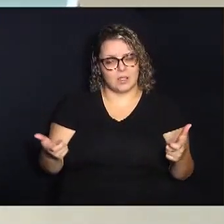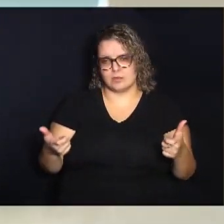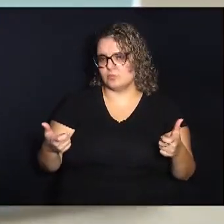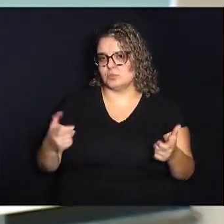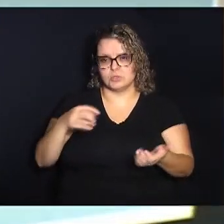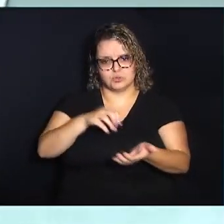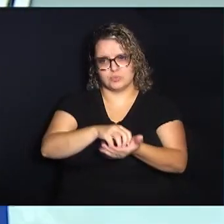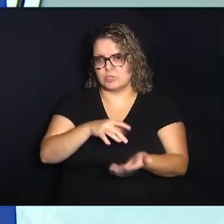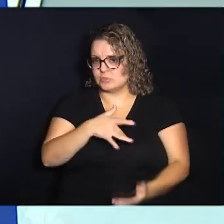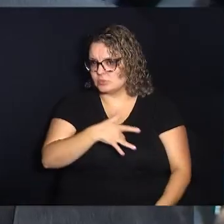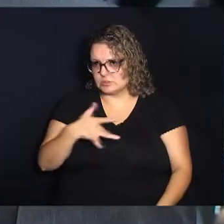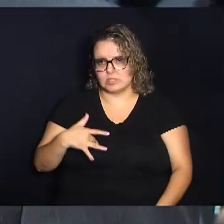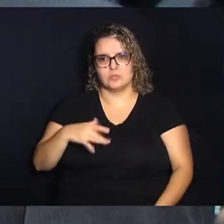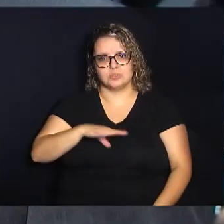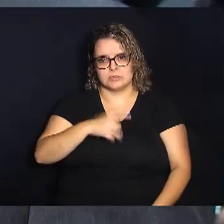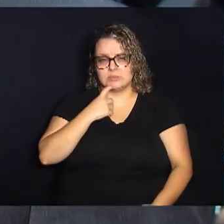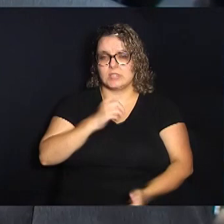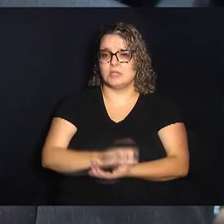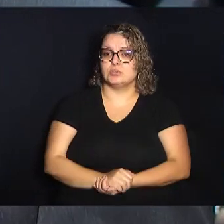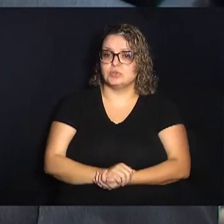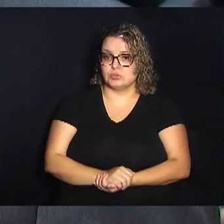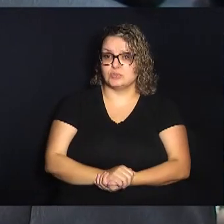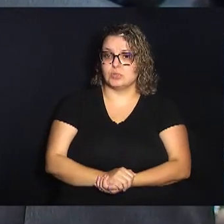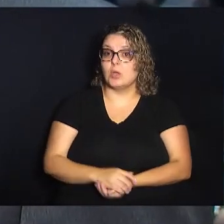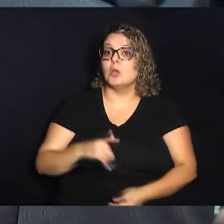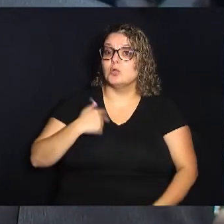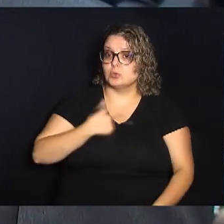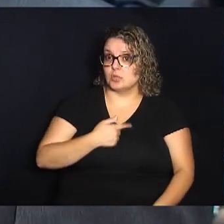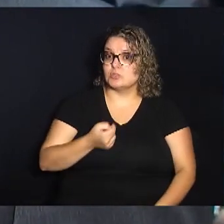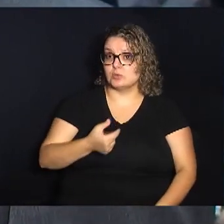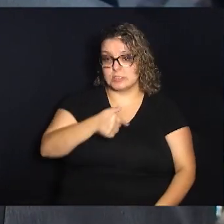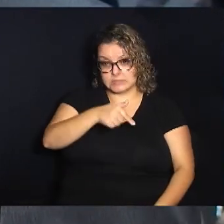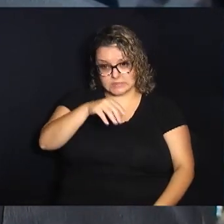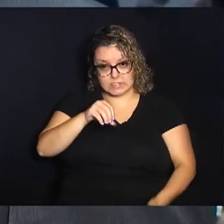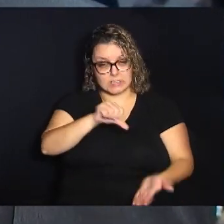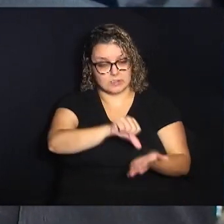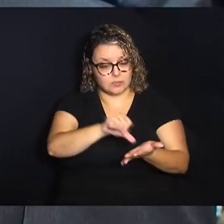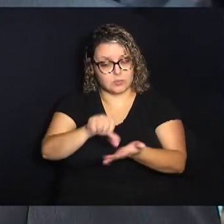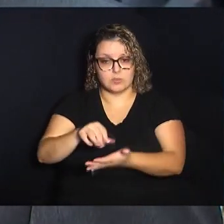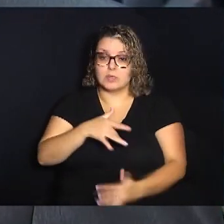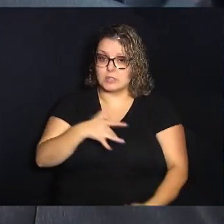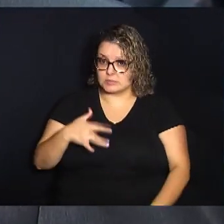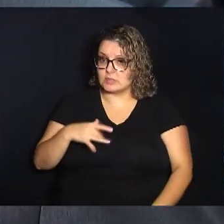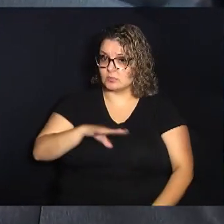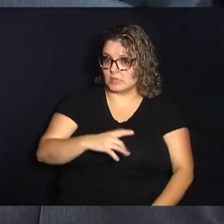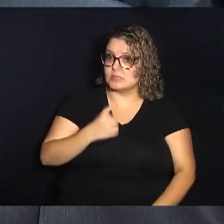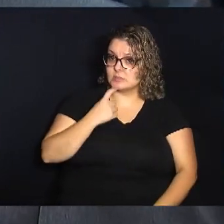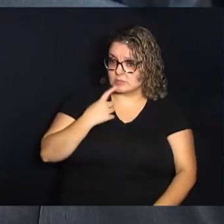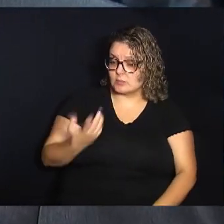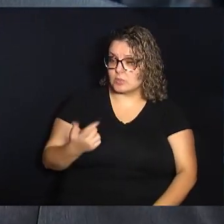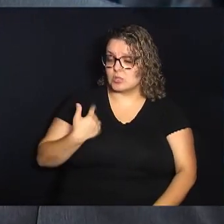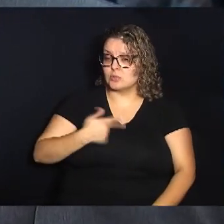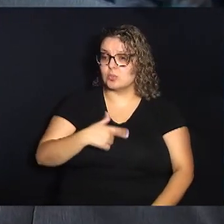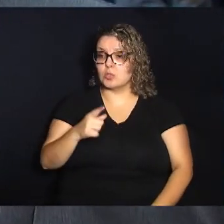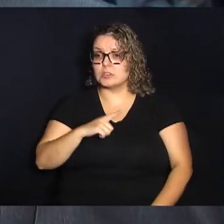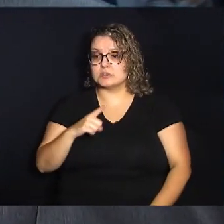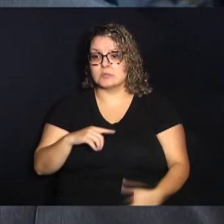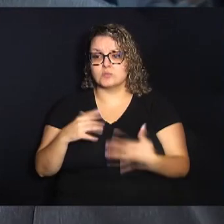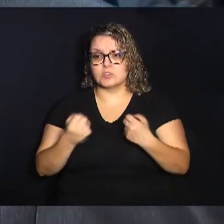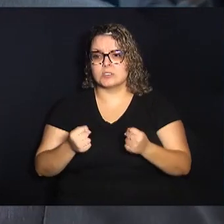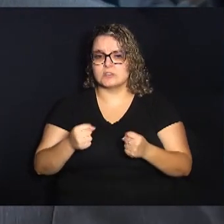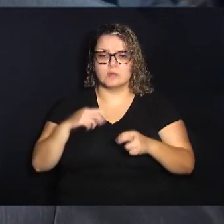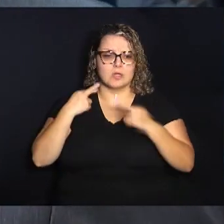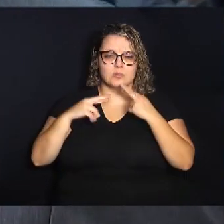centros de saúde da cidade. Nós temos quase 70 unidades aqui na cidade de Campinas e nós temos recebido a queixa